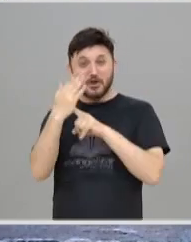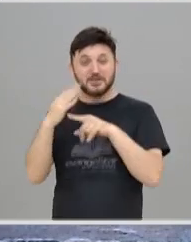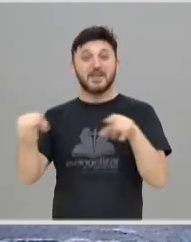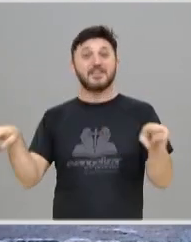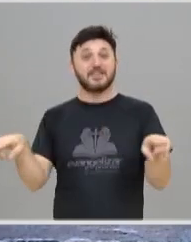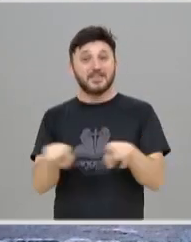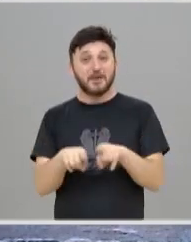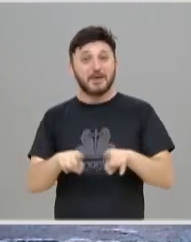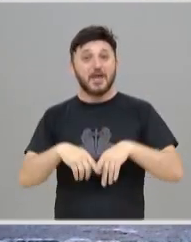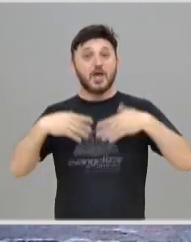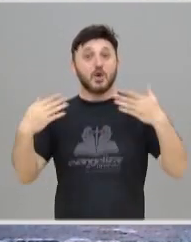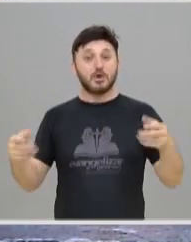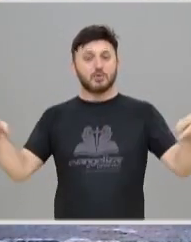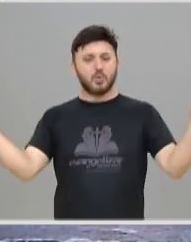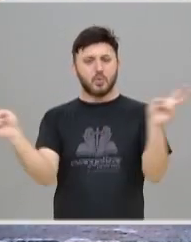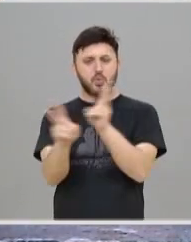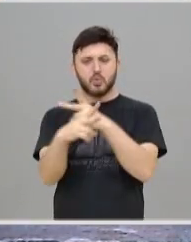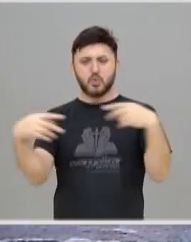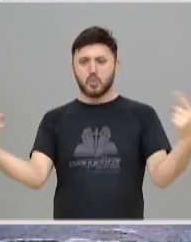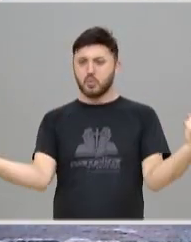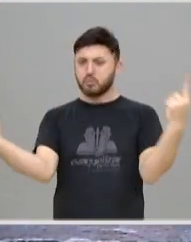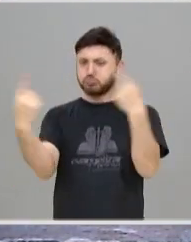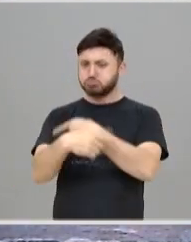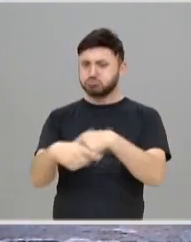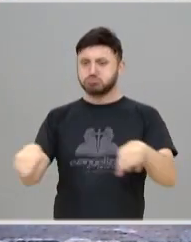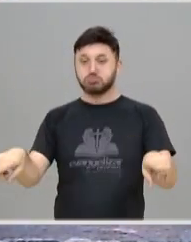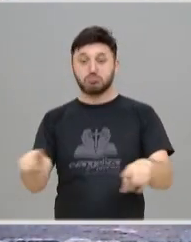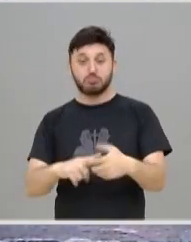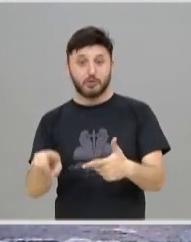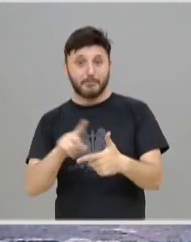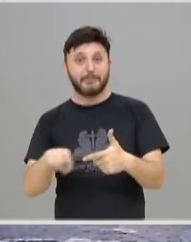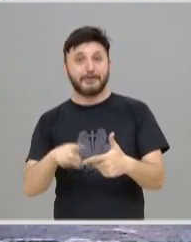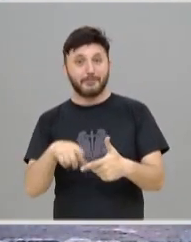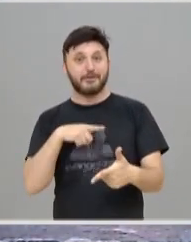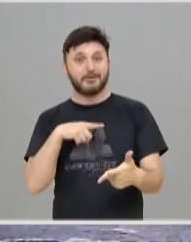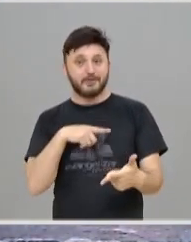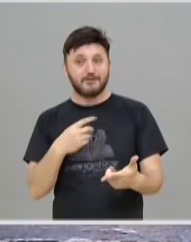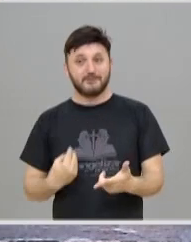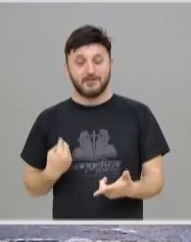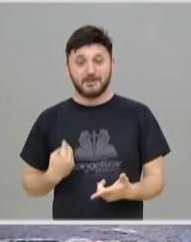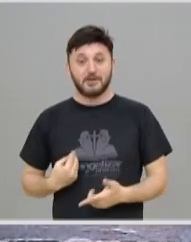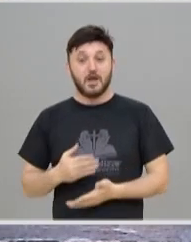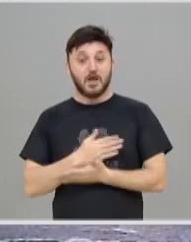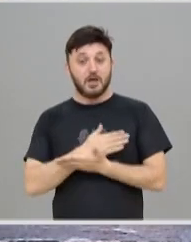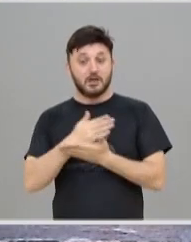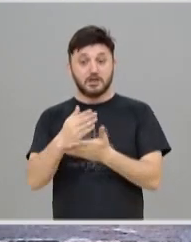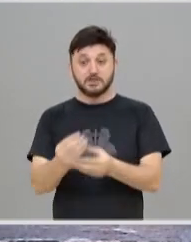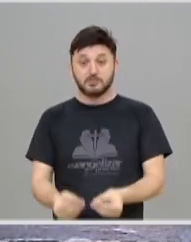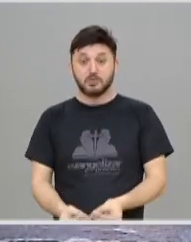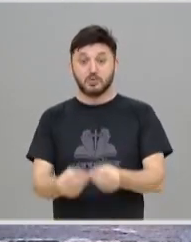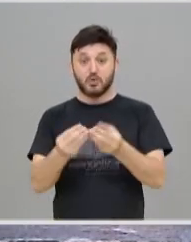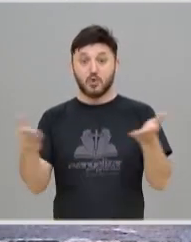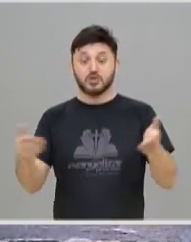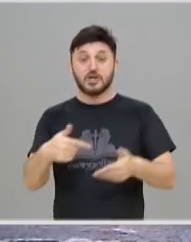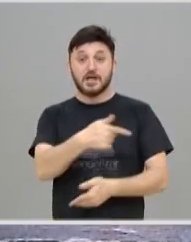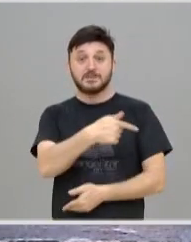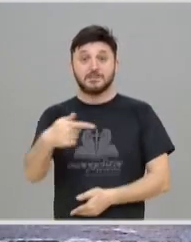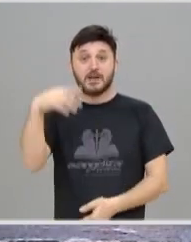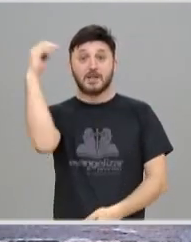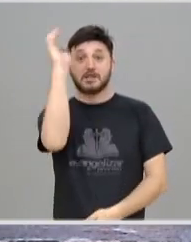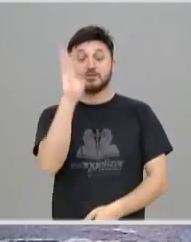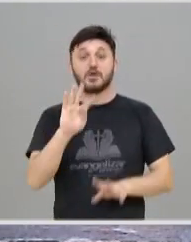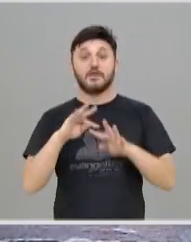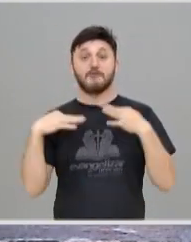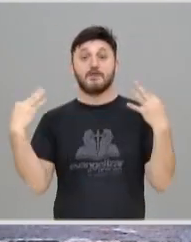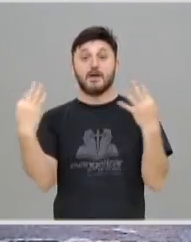também quando os ventos são contrários e as águas agitadas. Iniciamos hoje a Semana Nacional da